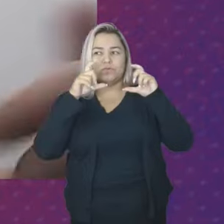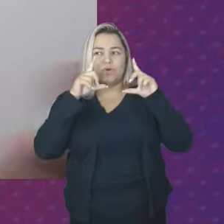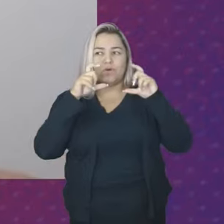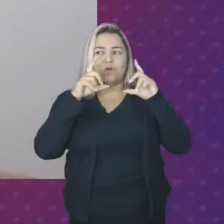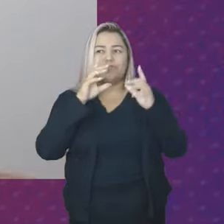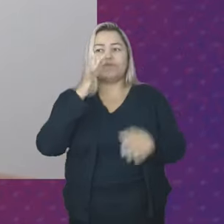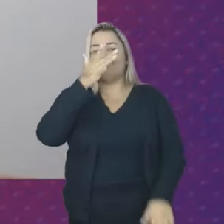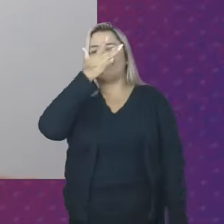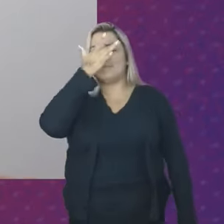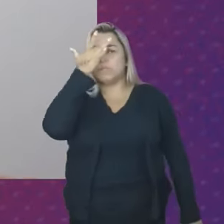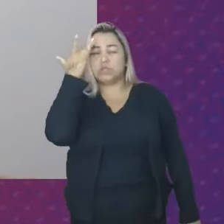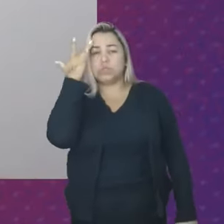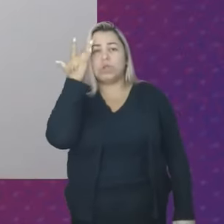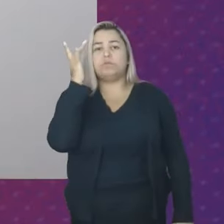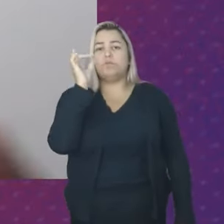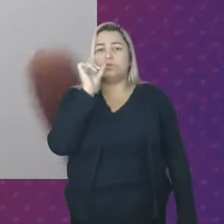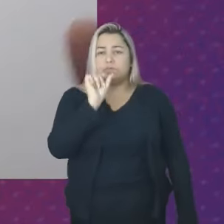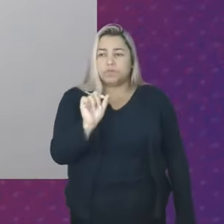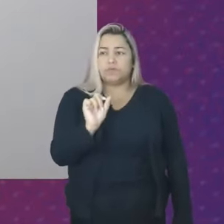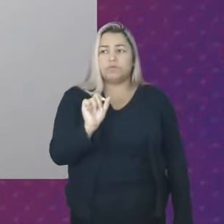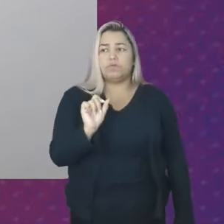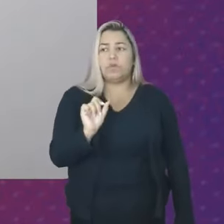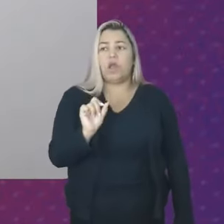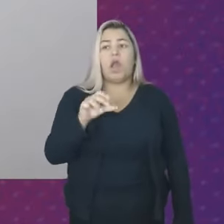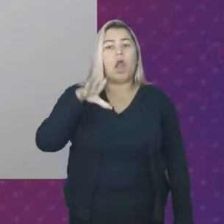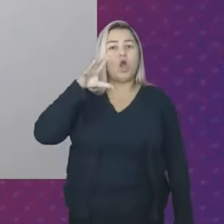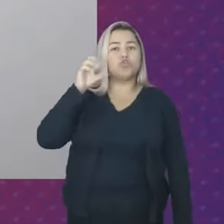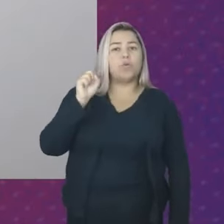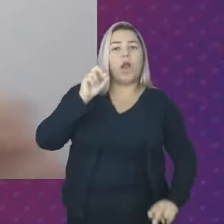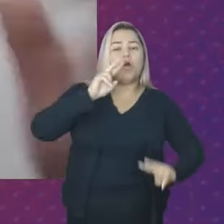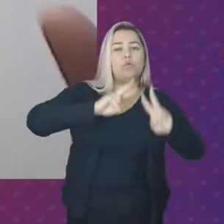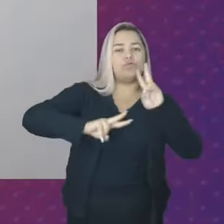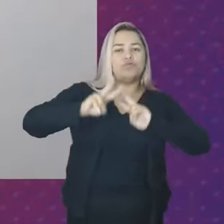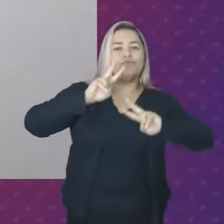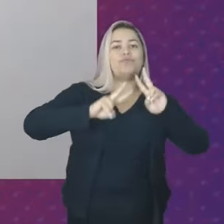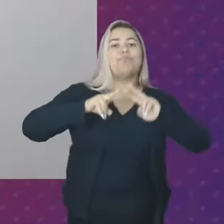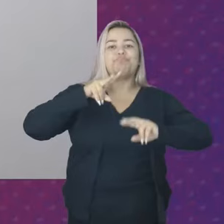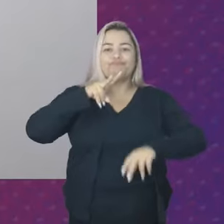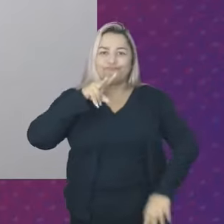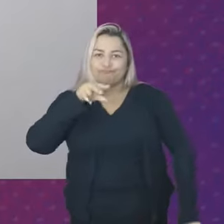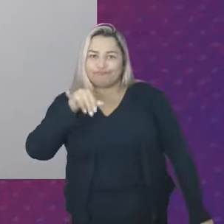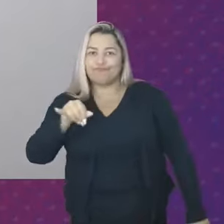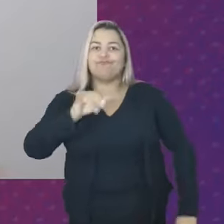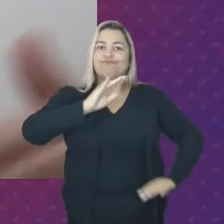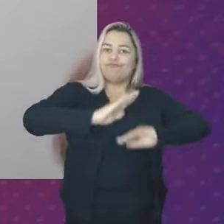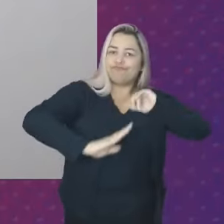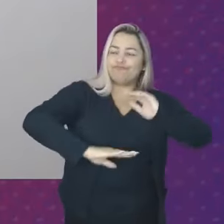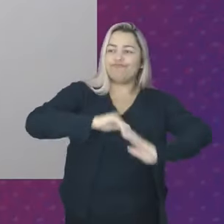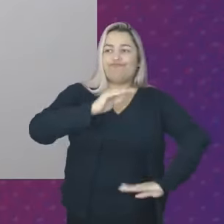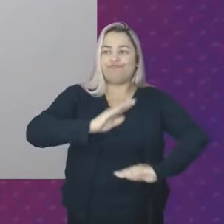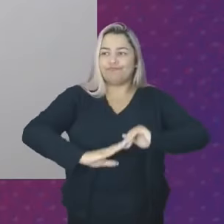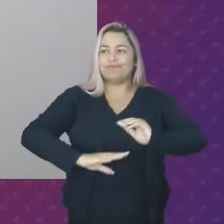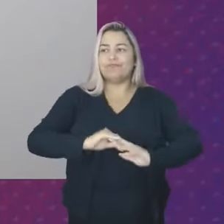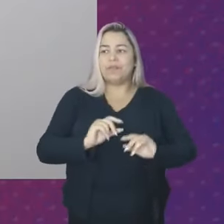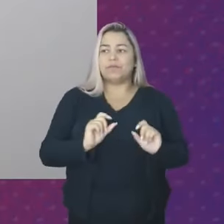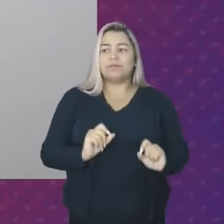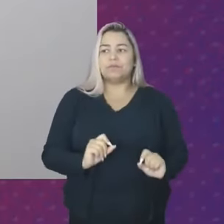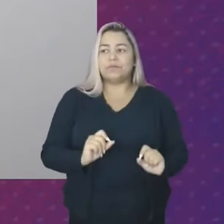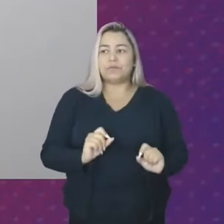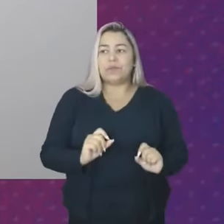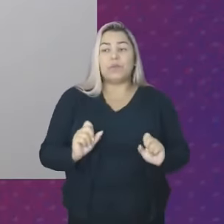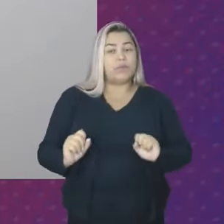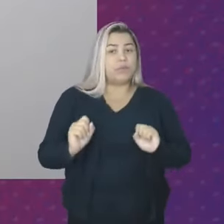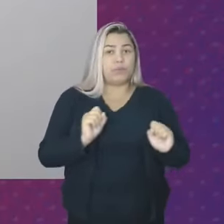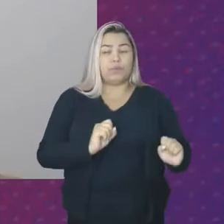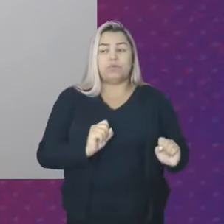o pessoal da produção de audiovisual, que vai para TV, basicamente, mas também que pode